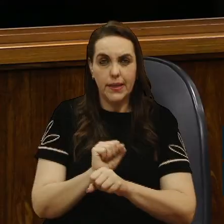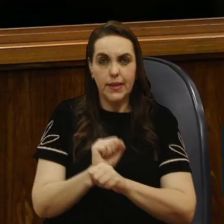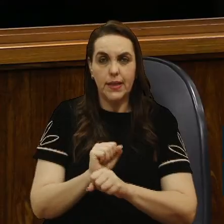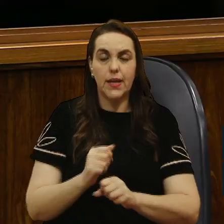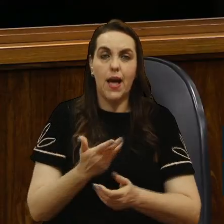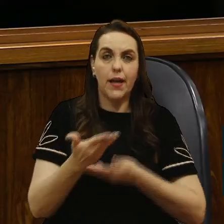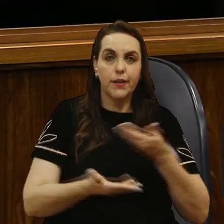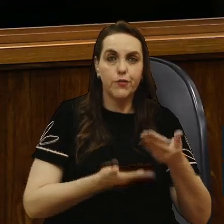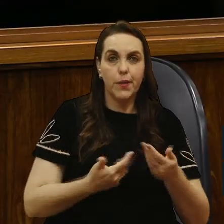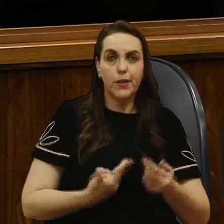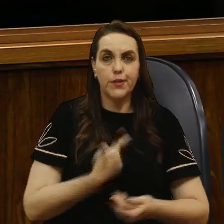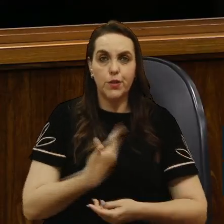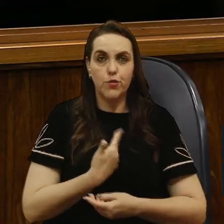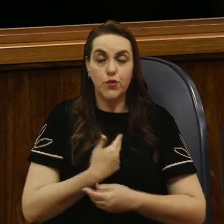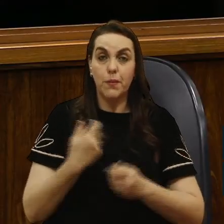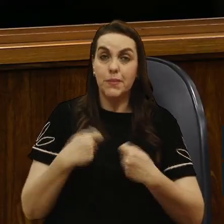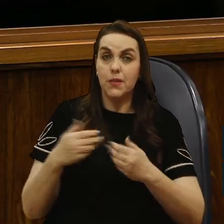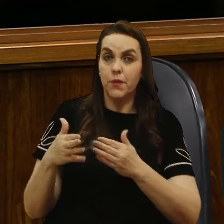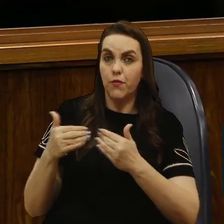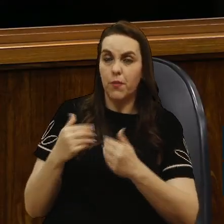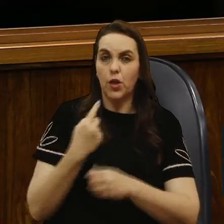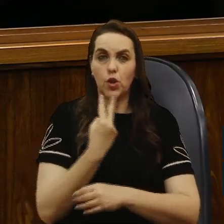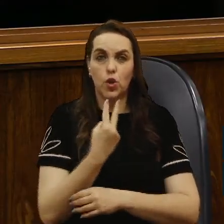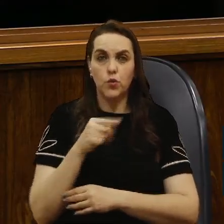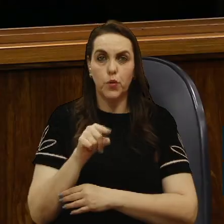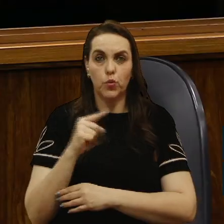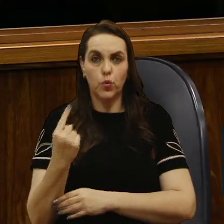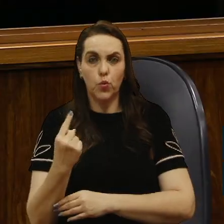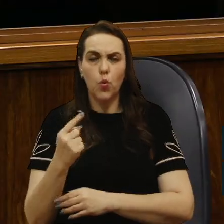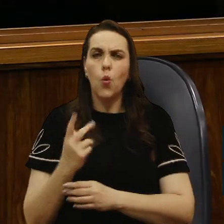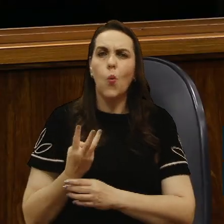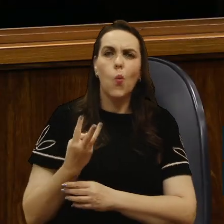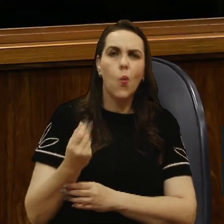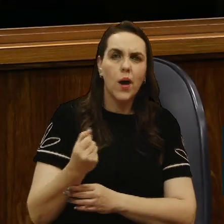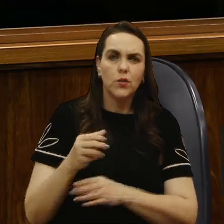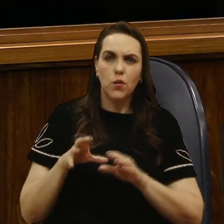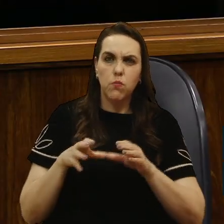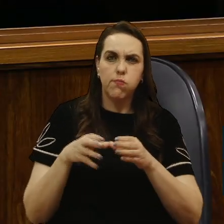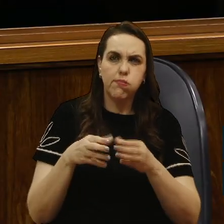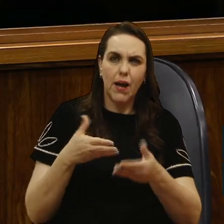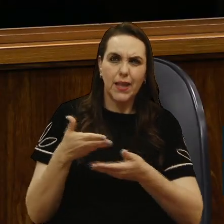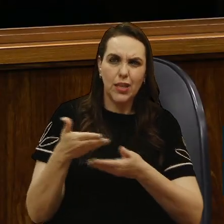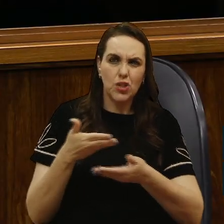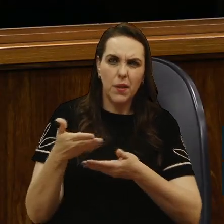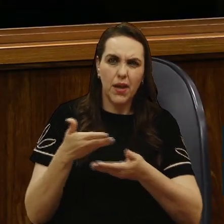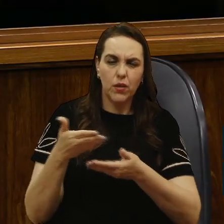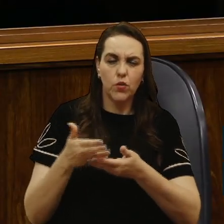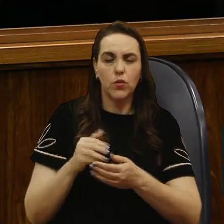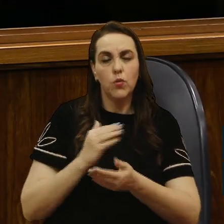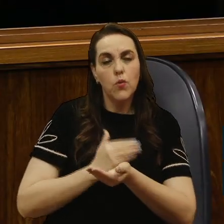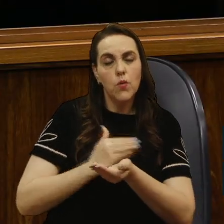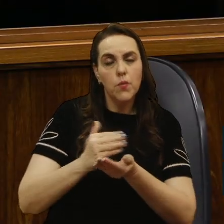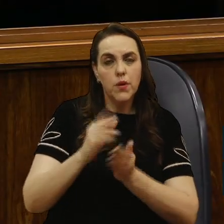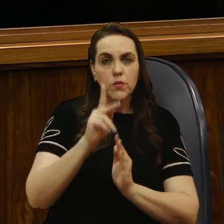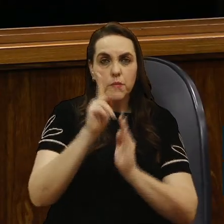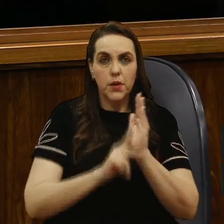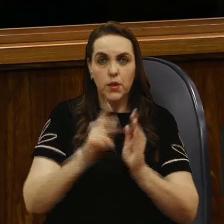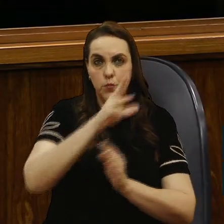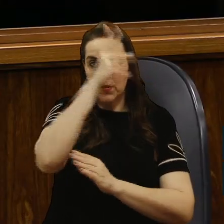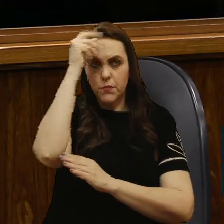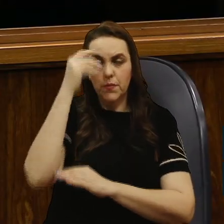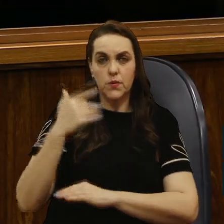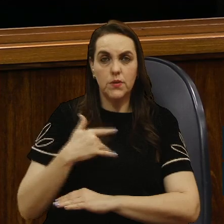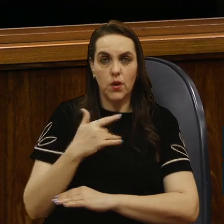solicita-se informar. 2.1. Quantos multirões foram realizados desde o início da vigência do Plano Municipal de